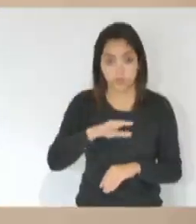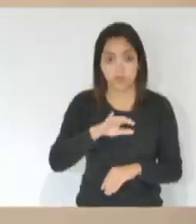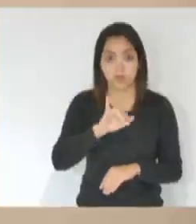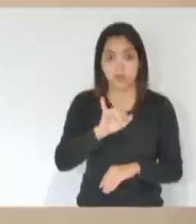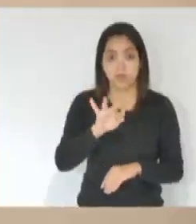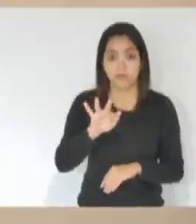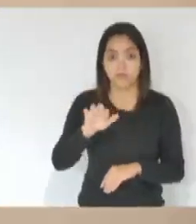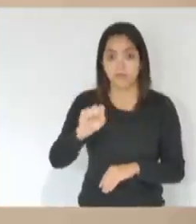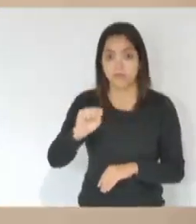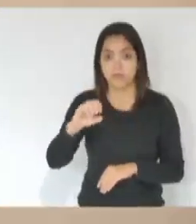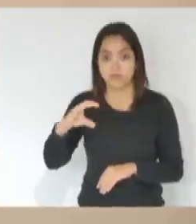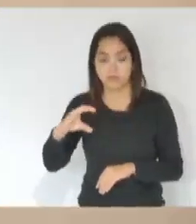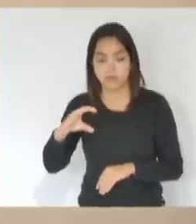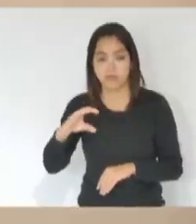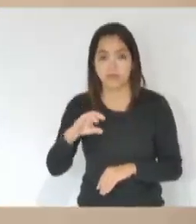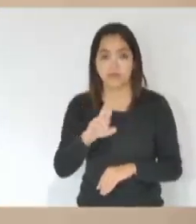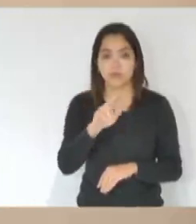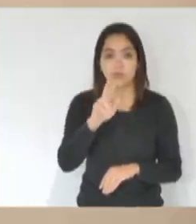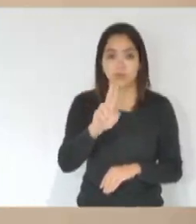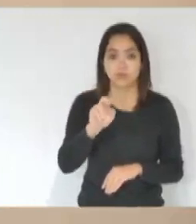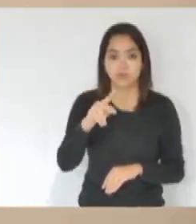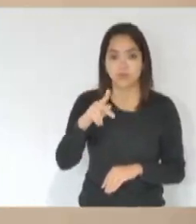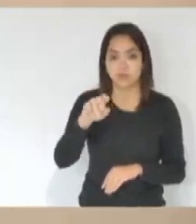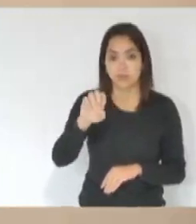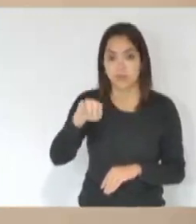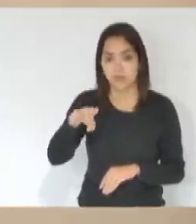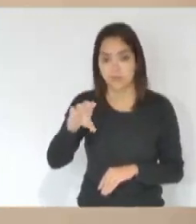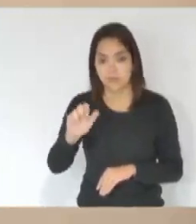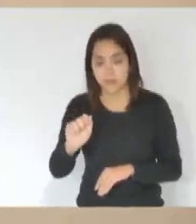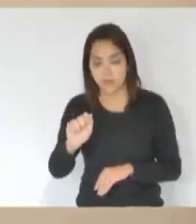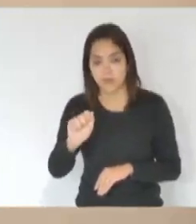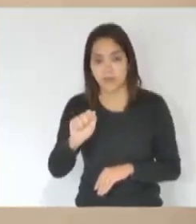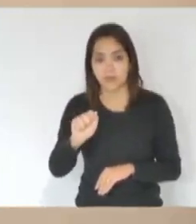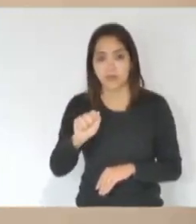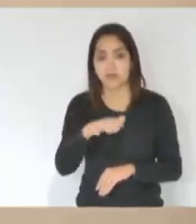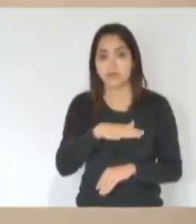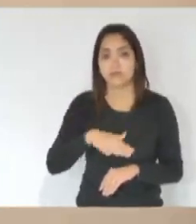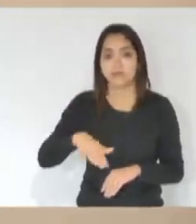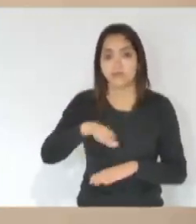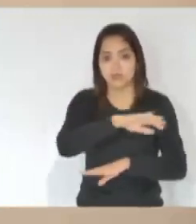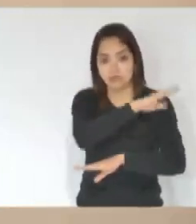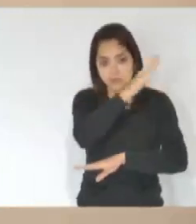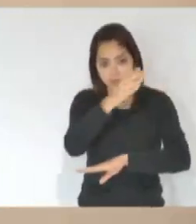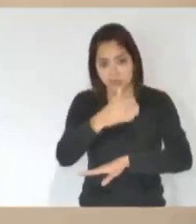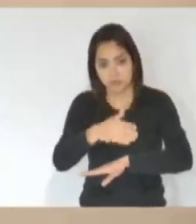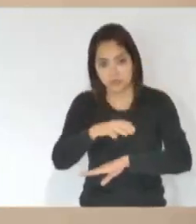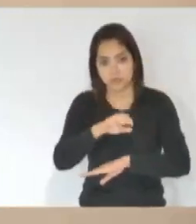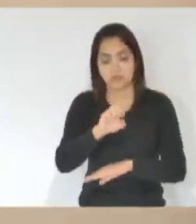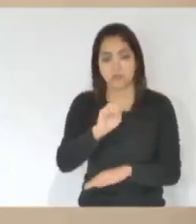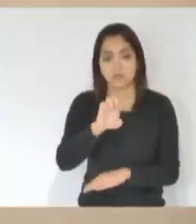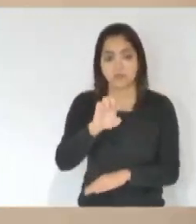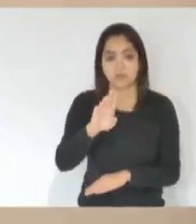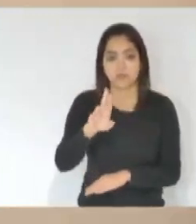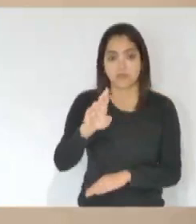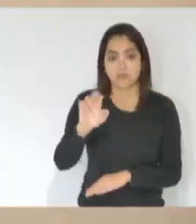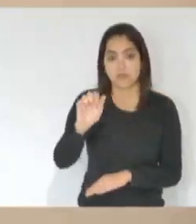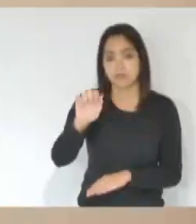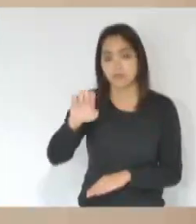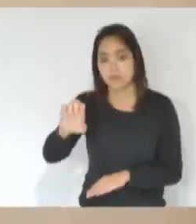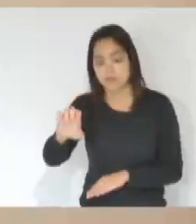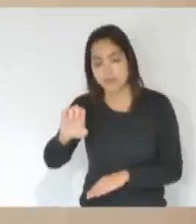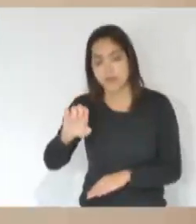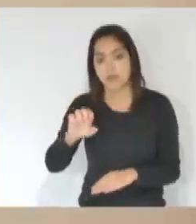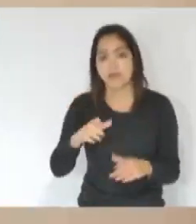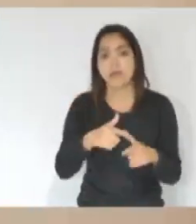Campos Lages e Urupema, e ao gerente regional na Serra do SEBRAE, pela viabilidade de ampliar a oferta de